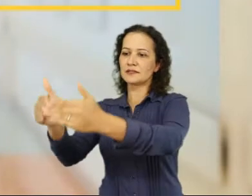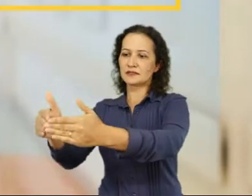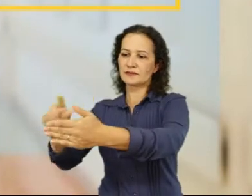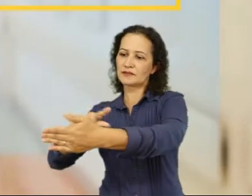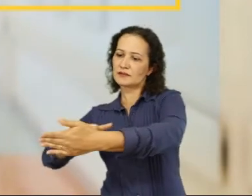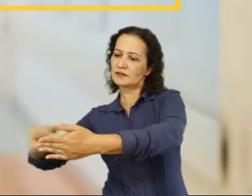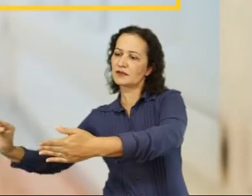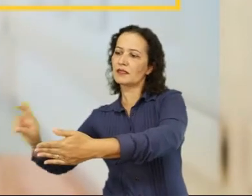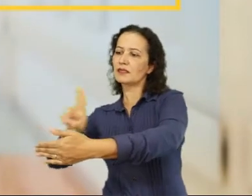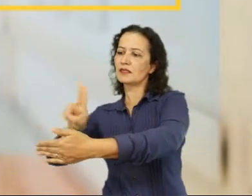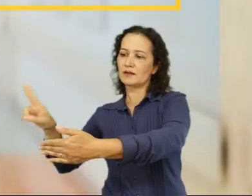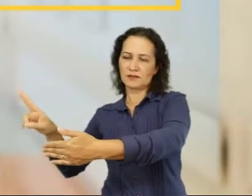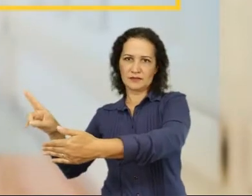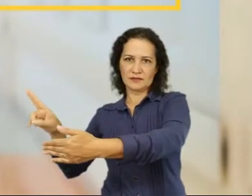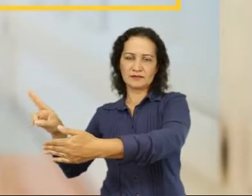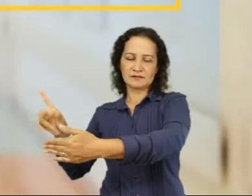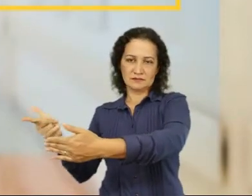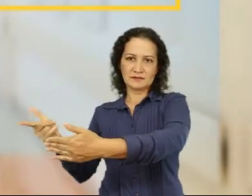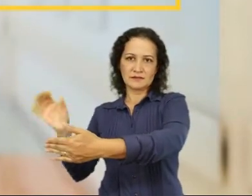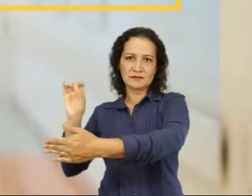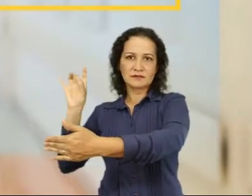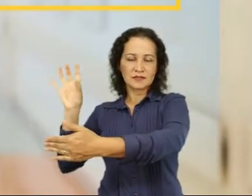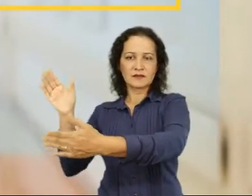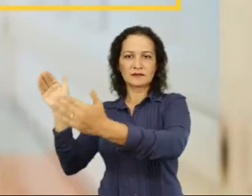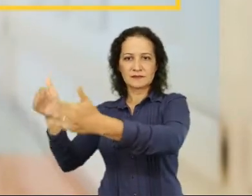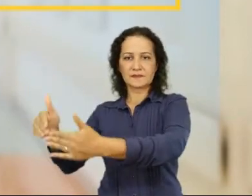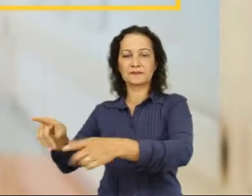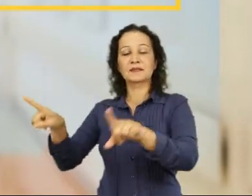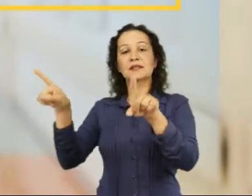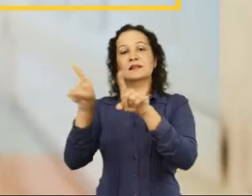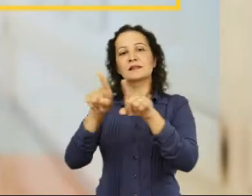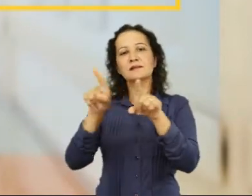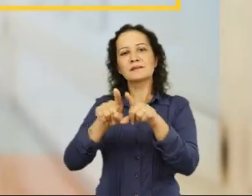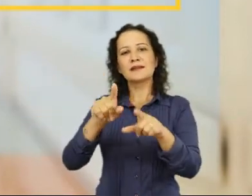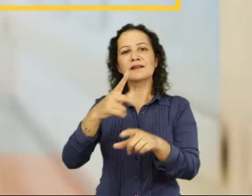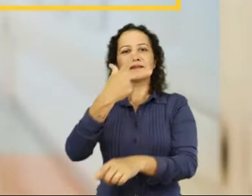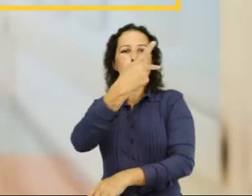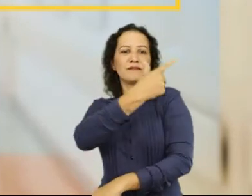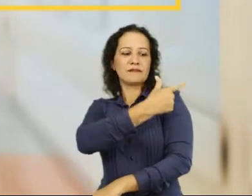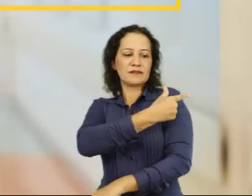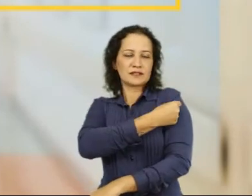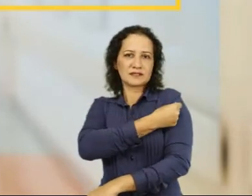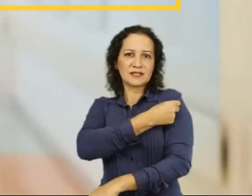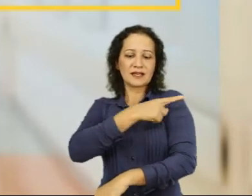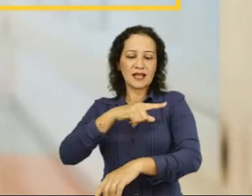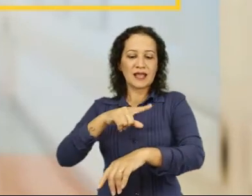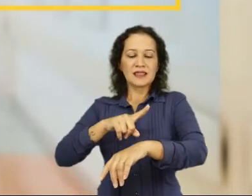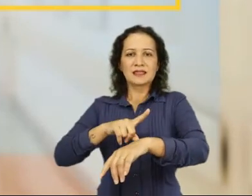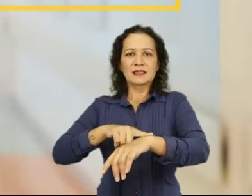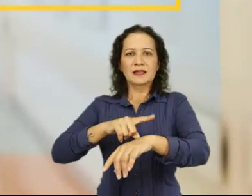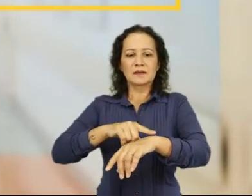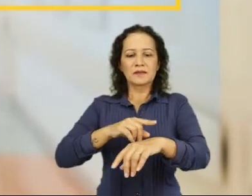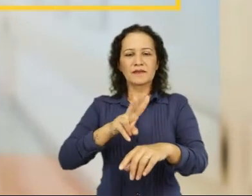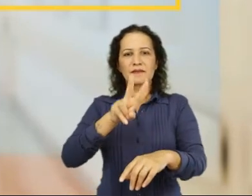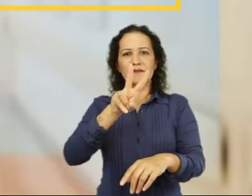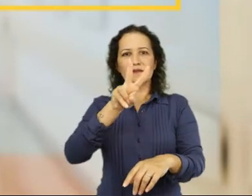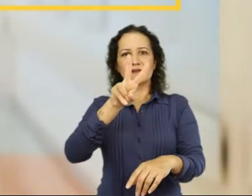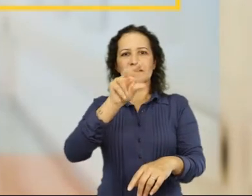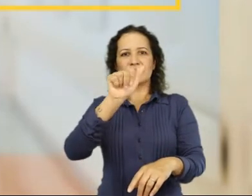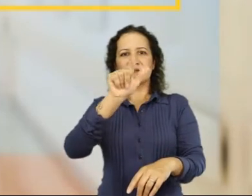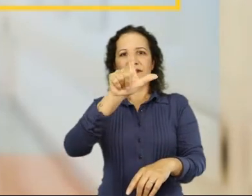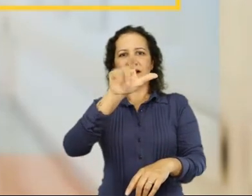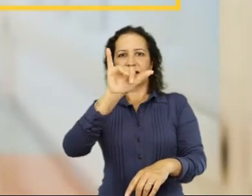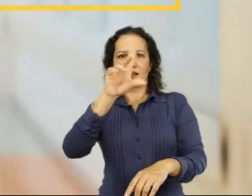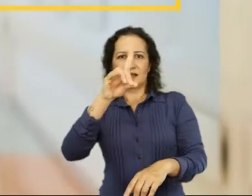para frascos. Também deverá desprezar as doses de vacinas que ultrapassarem o tempo de validade